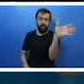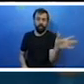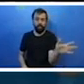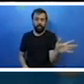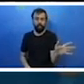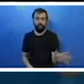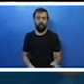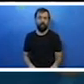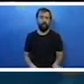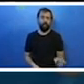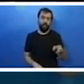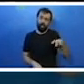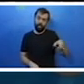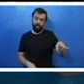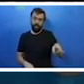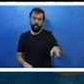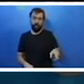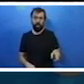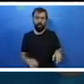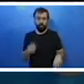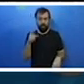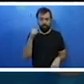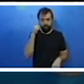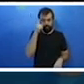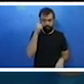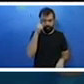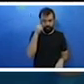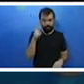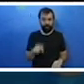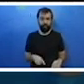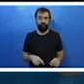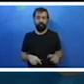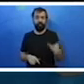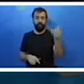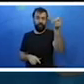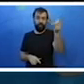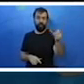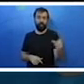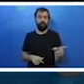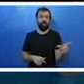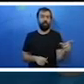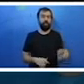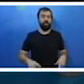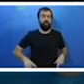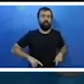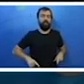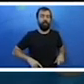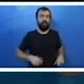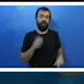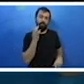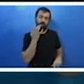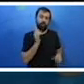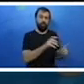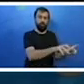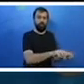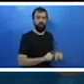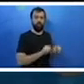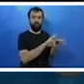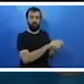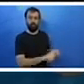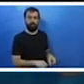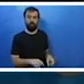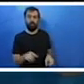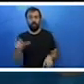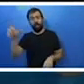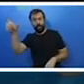tínhamos os intelectuais da época, os mineradores. E no time da coroa, tínhamos o